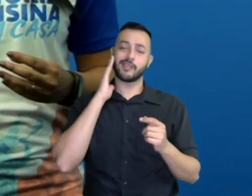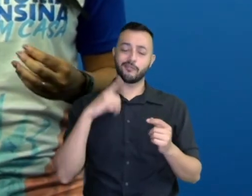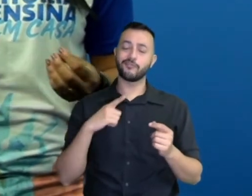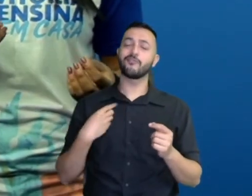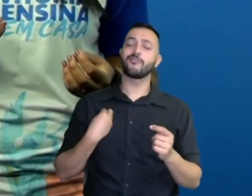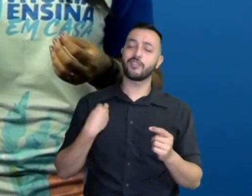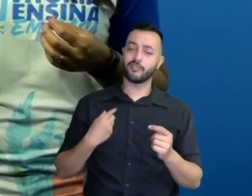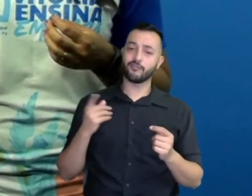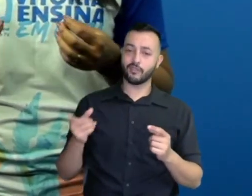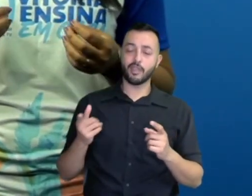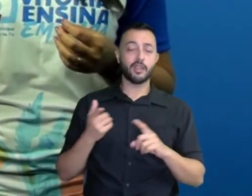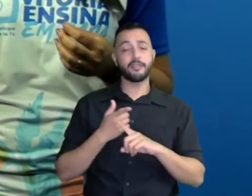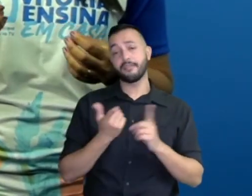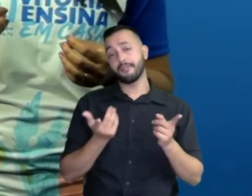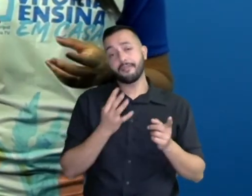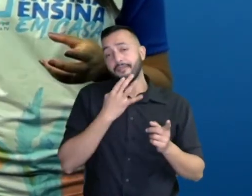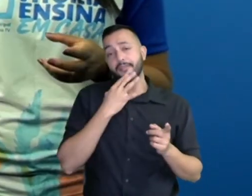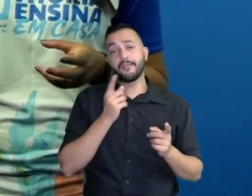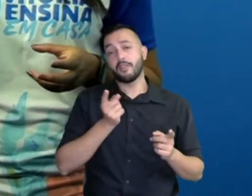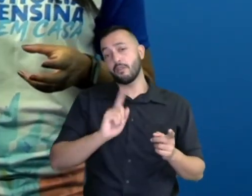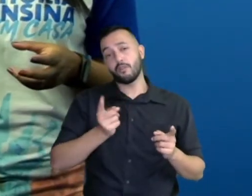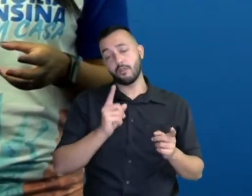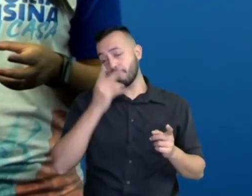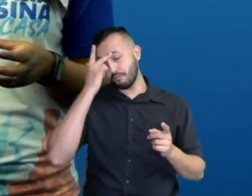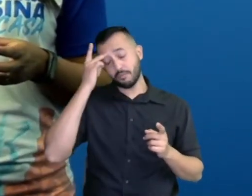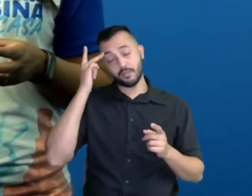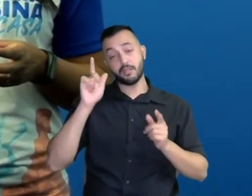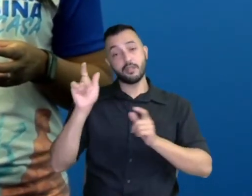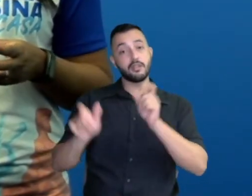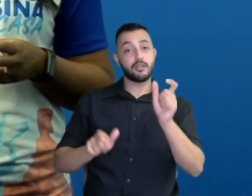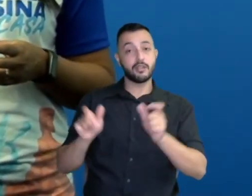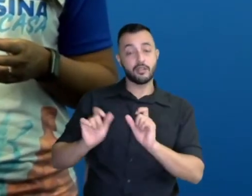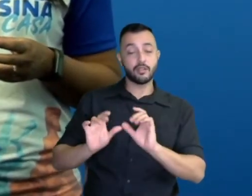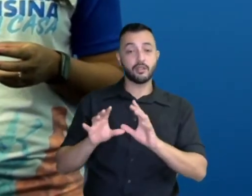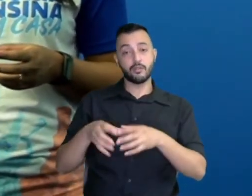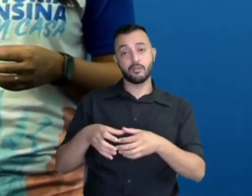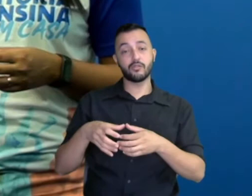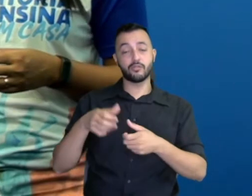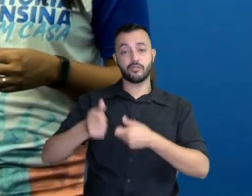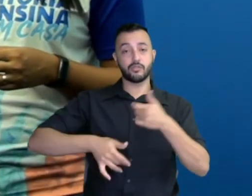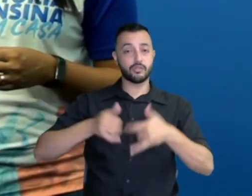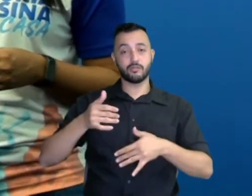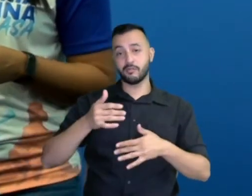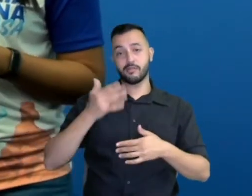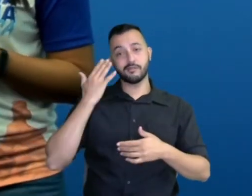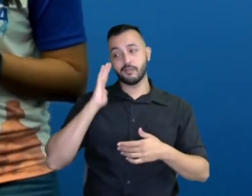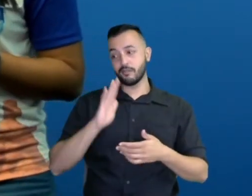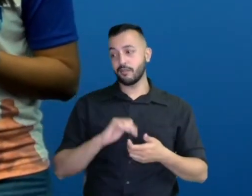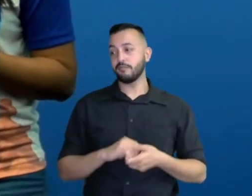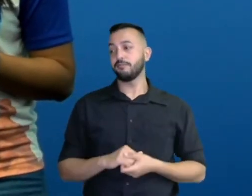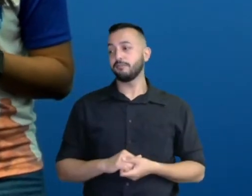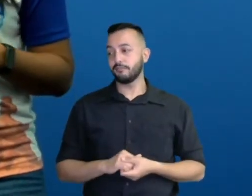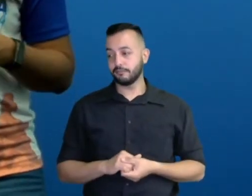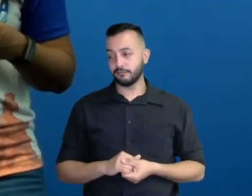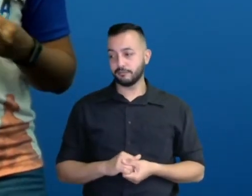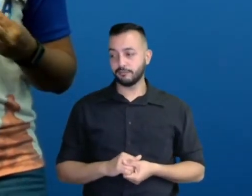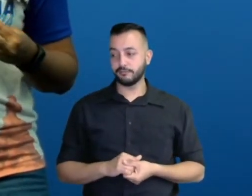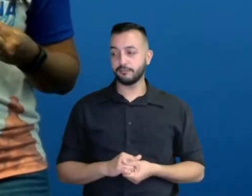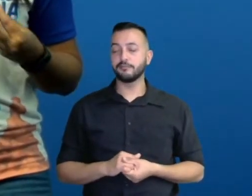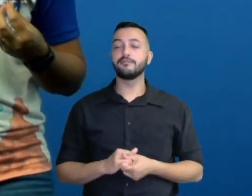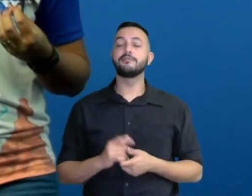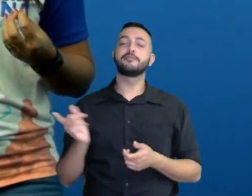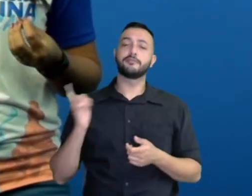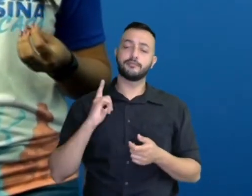lá. Então, ele não é conhecido das pessoas que fazem parte do discurso, tá certo?